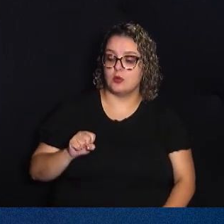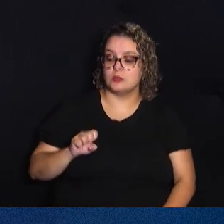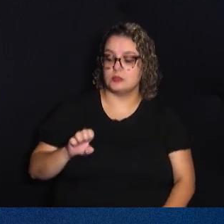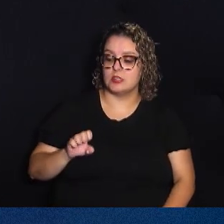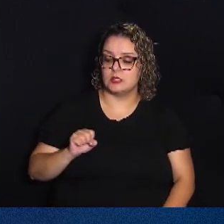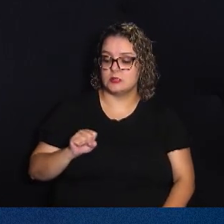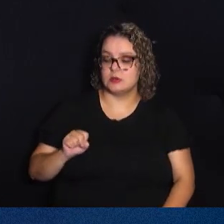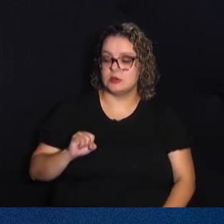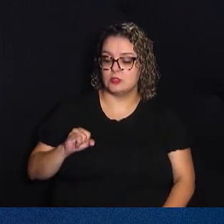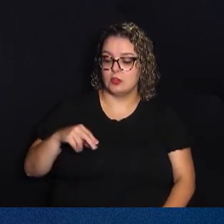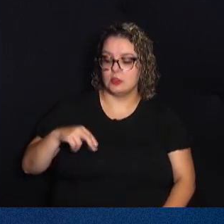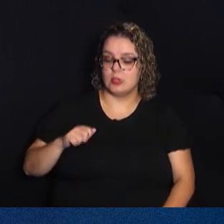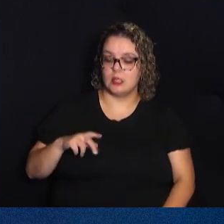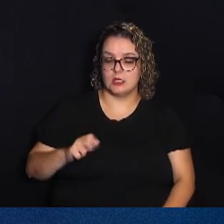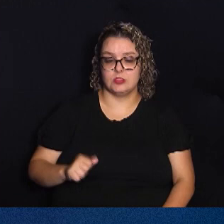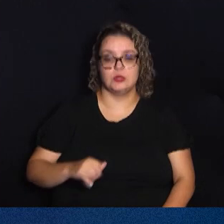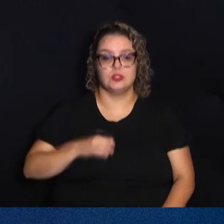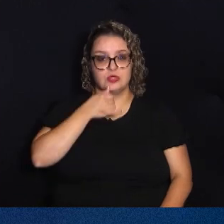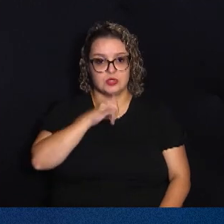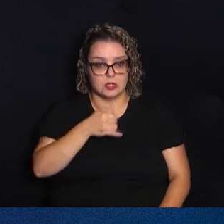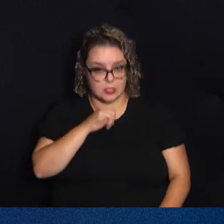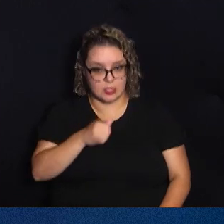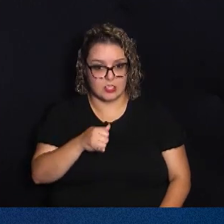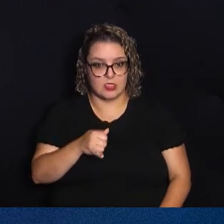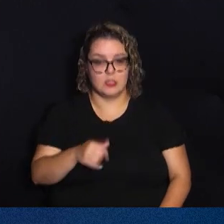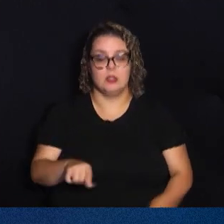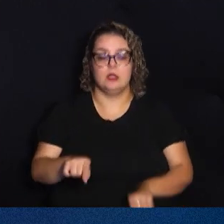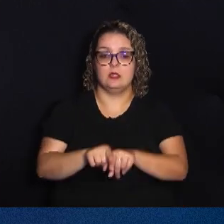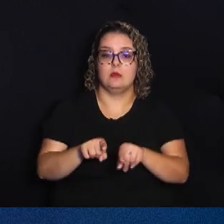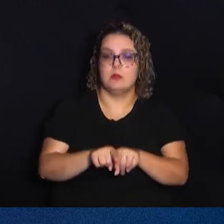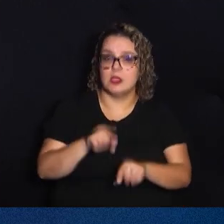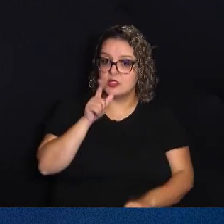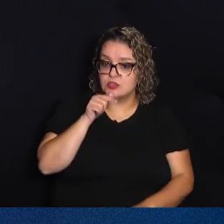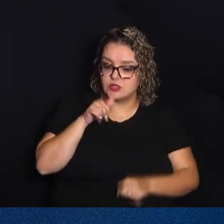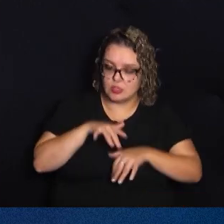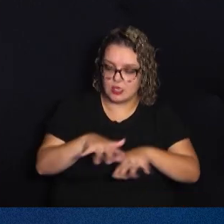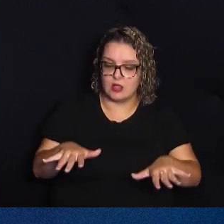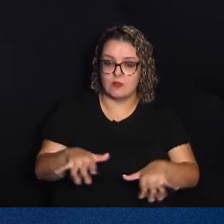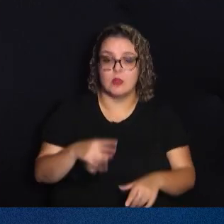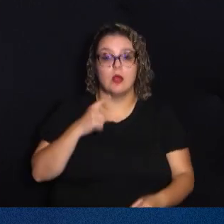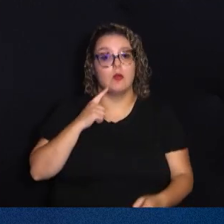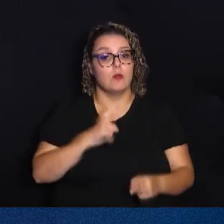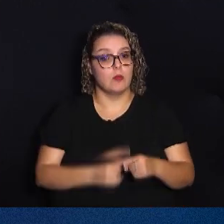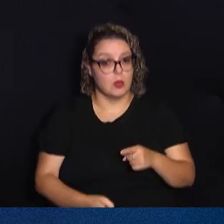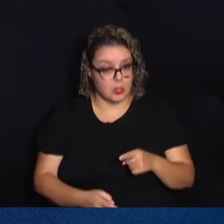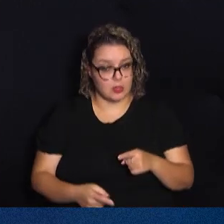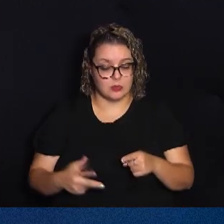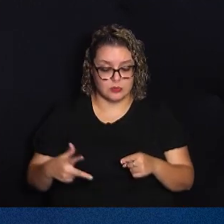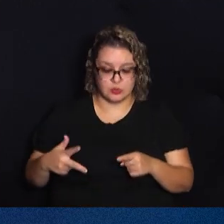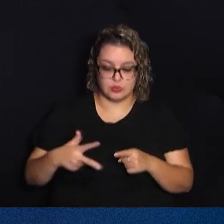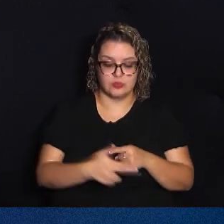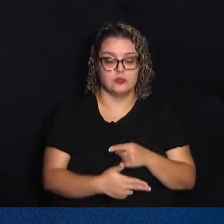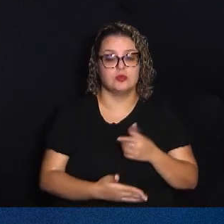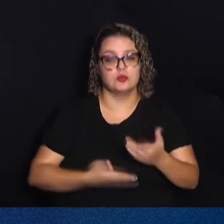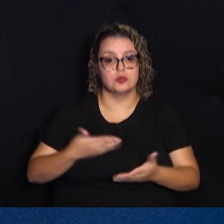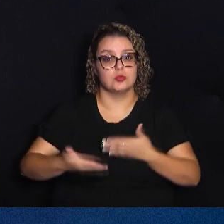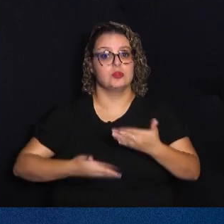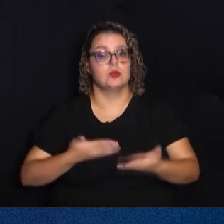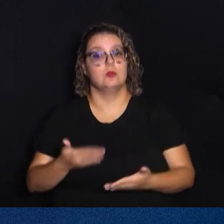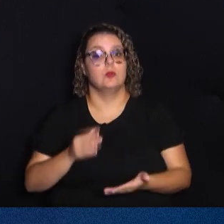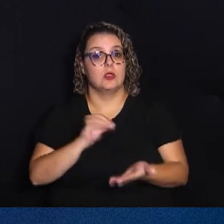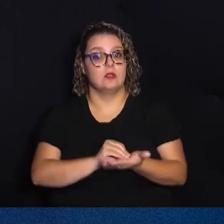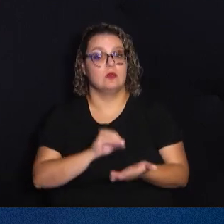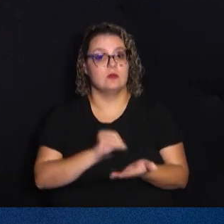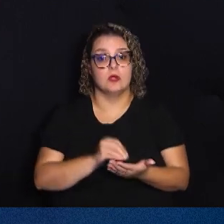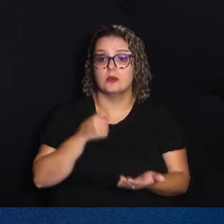as concessionárias de energia elétrica e as empresas de fornecimento de água ficam proibidas de interromper os